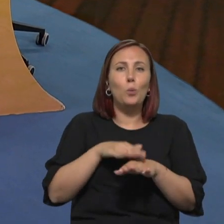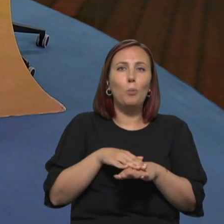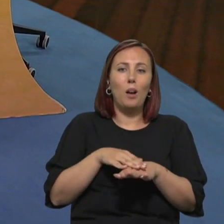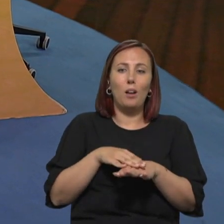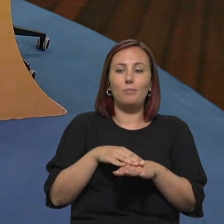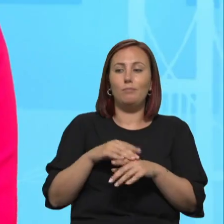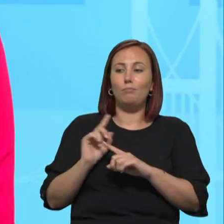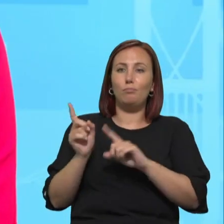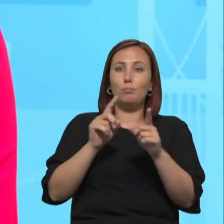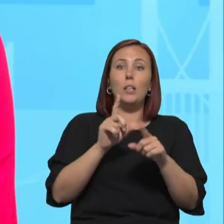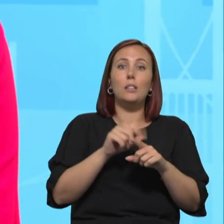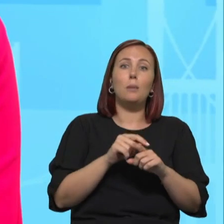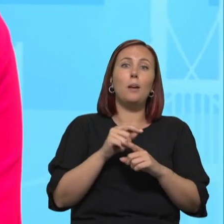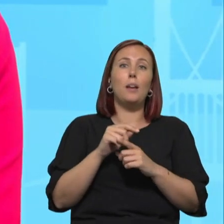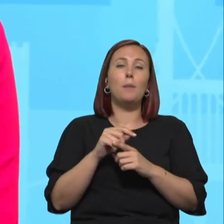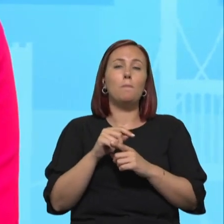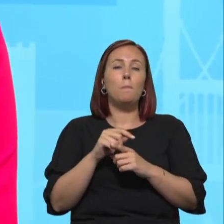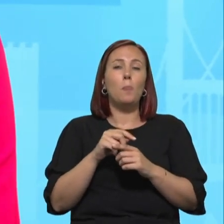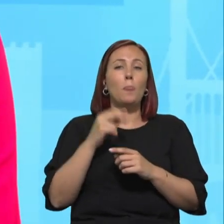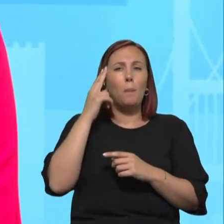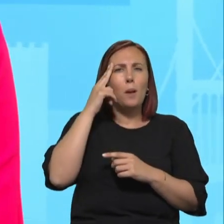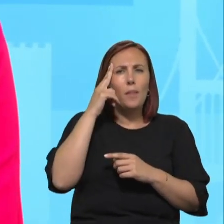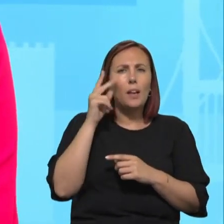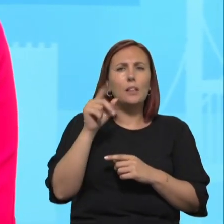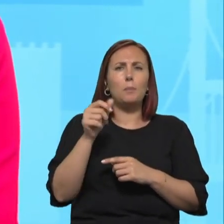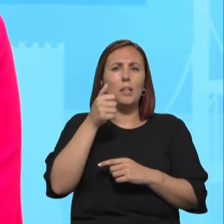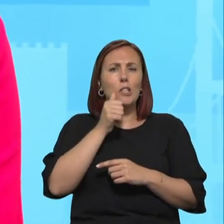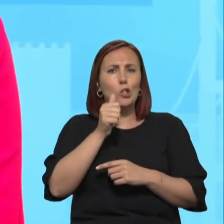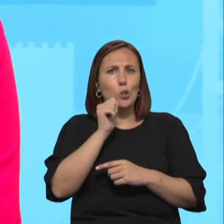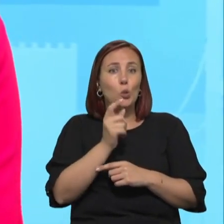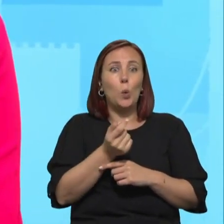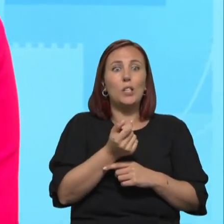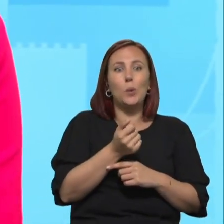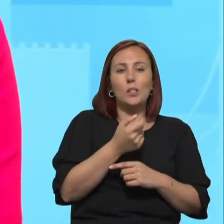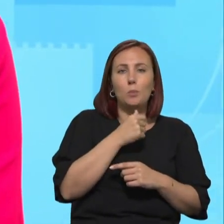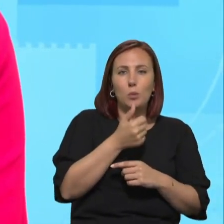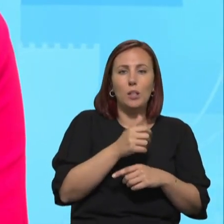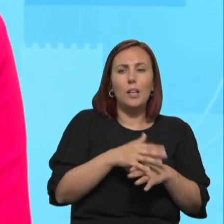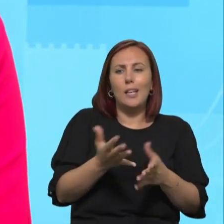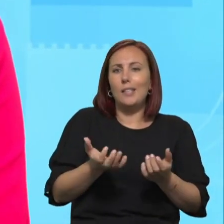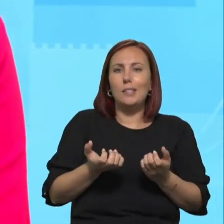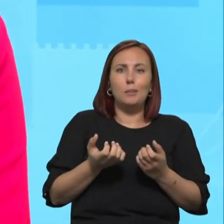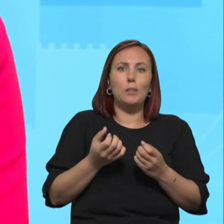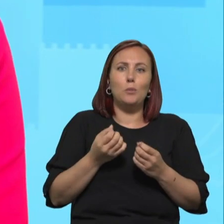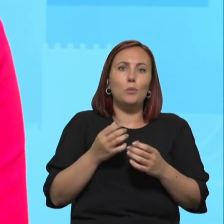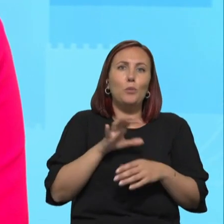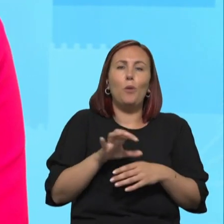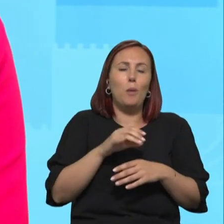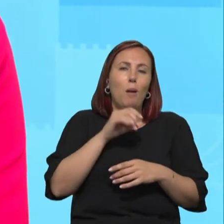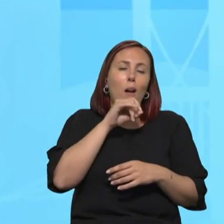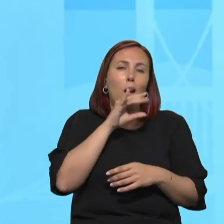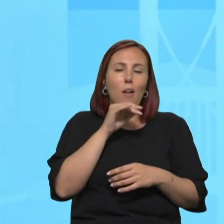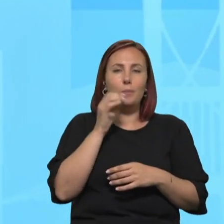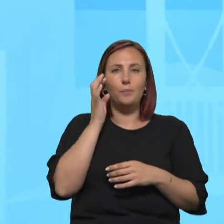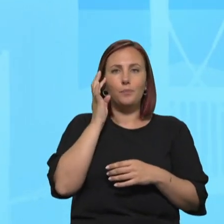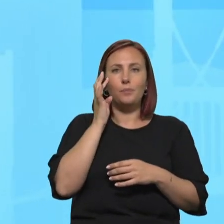inclusive na Madeira, nos Açores, onde esteve já no fim de vida também e onde foi recebido de forma apoteótica. Sara, um país que